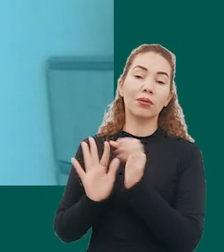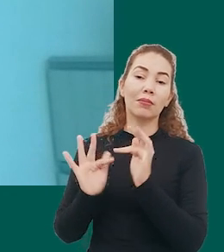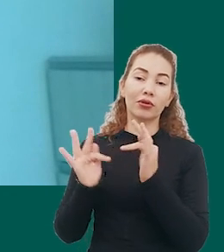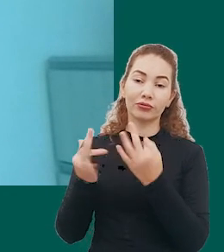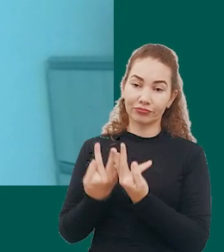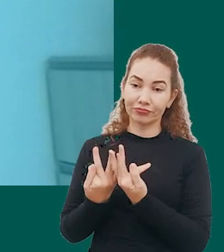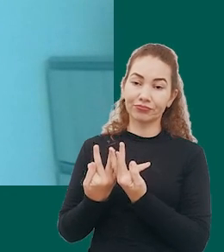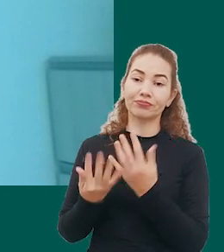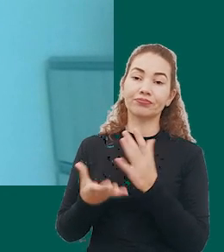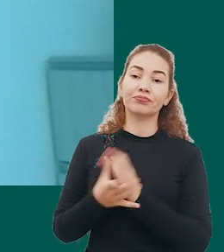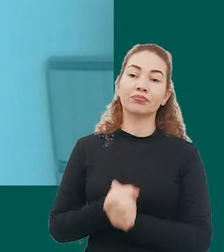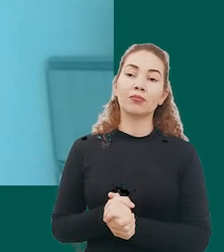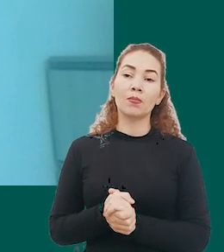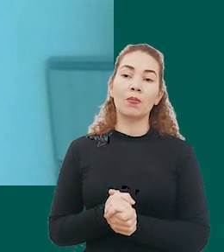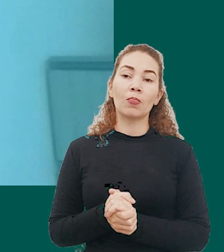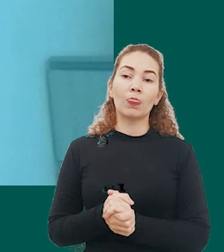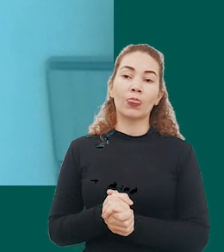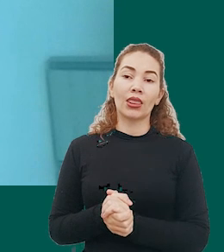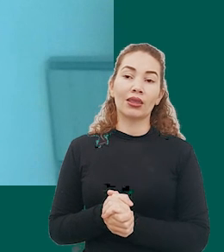né?